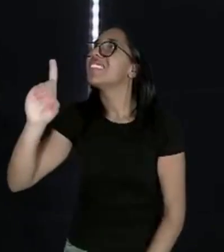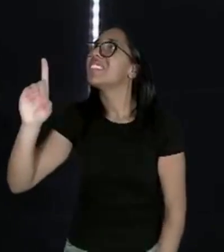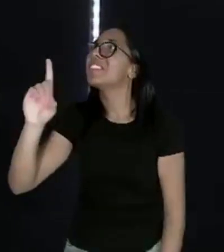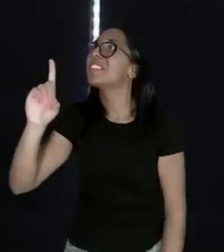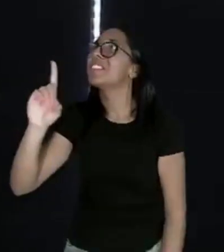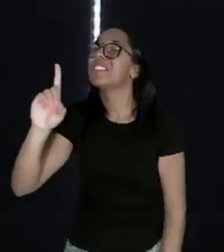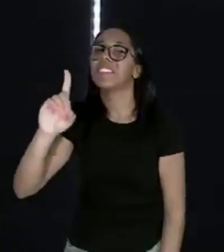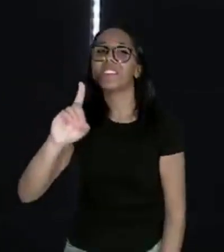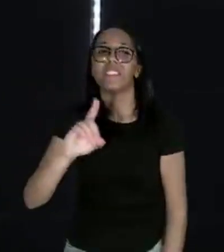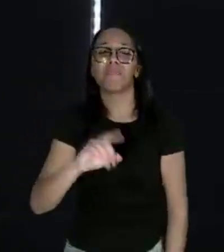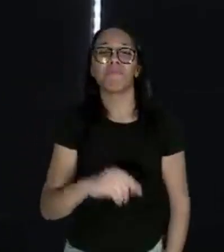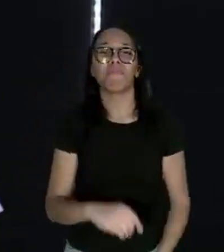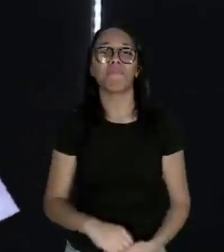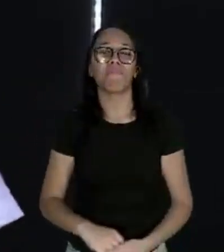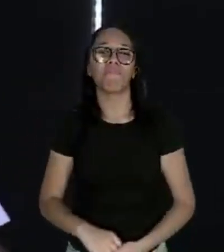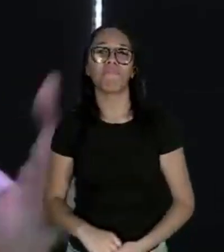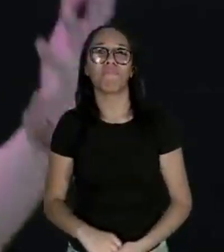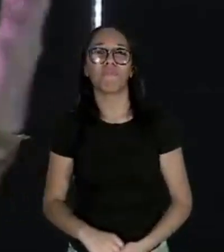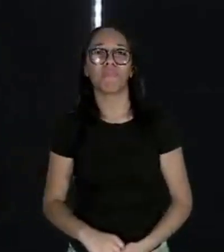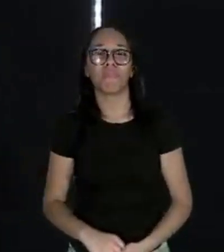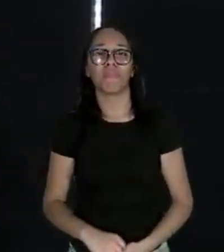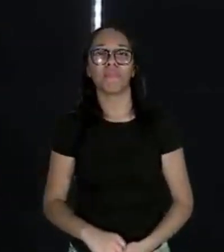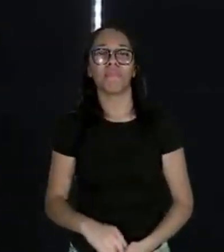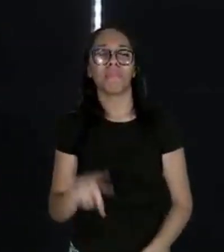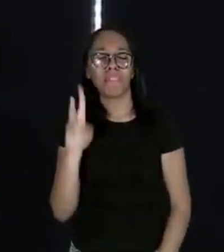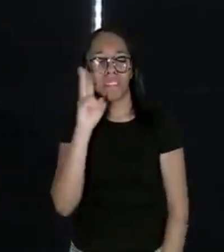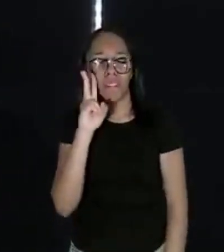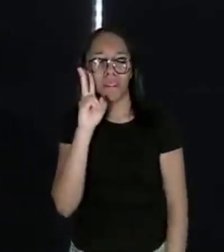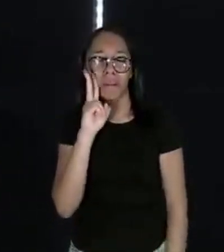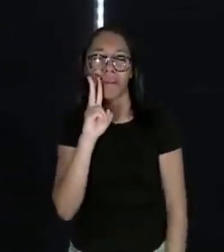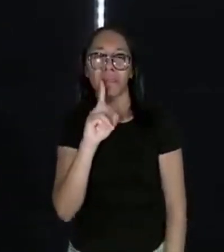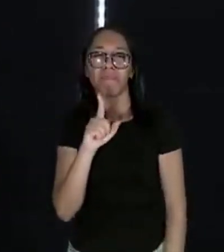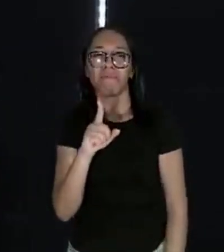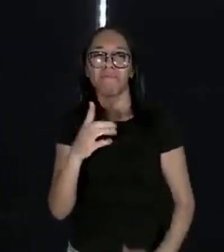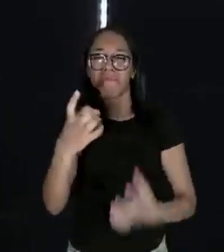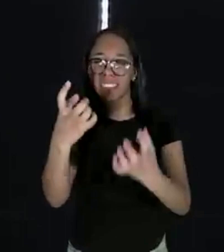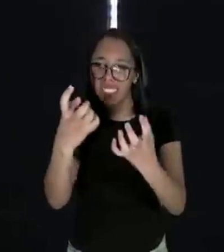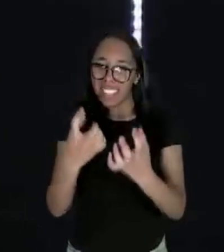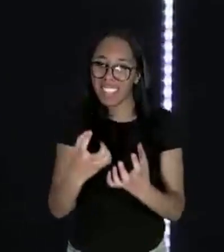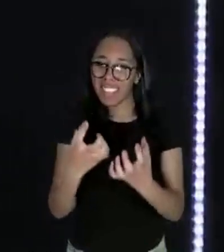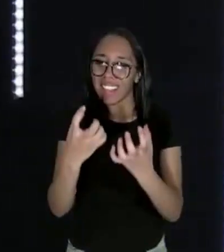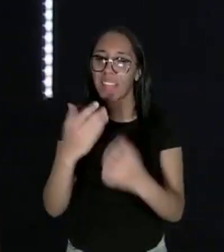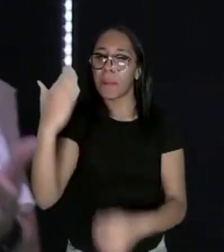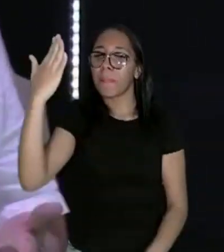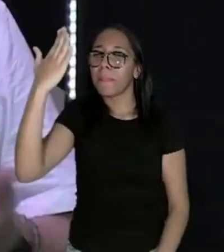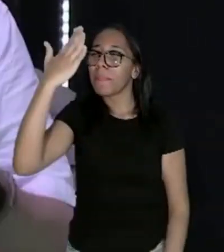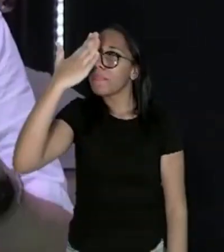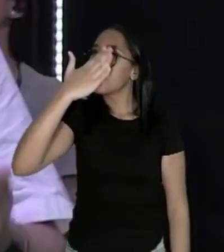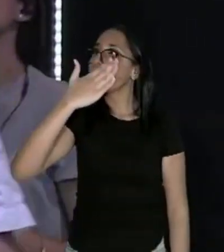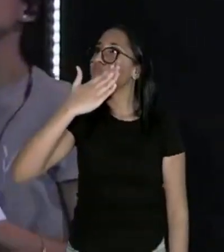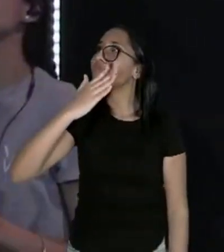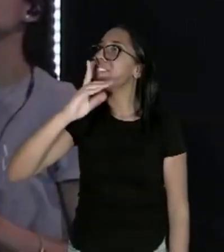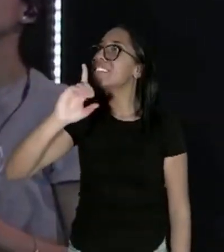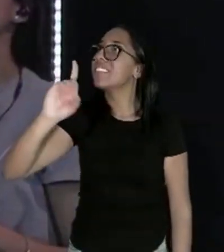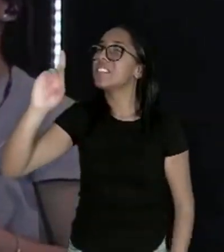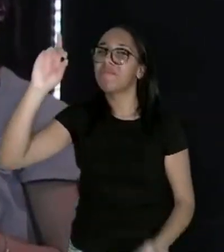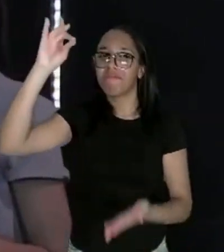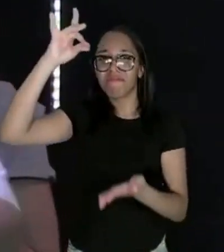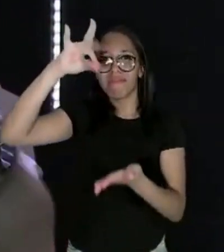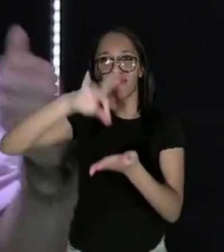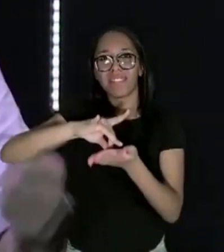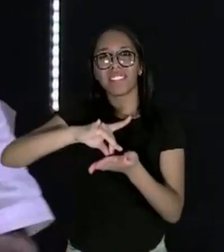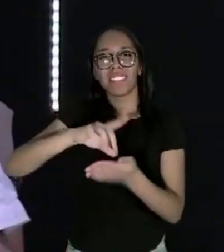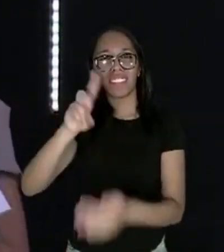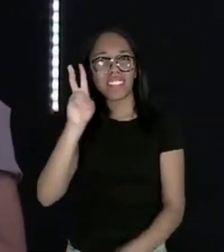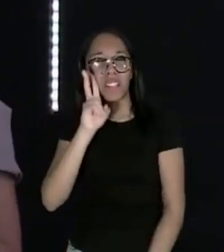Deus era Ele mesmo? Lembra? Lembra daquela fase que você tomava chuva, frio, se